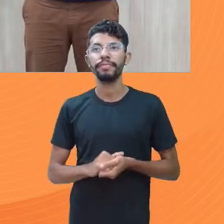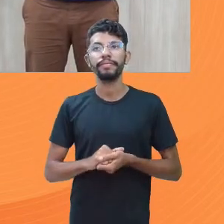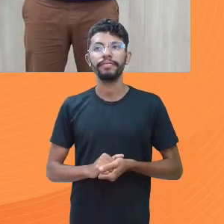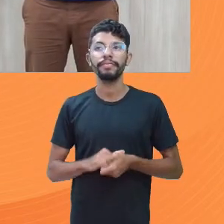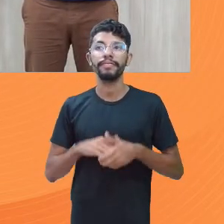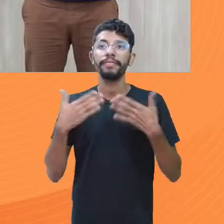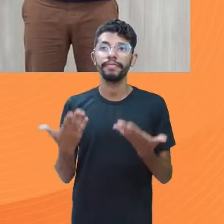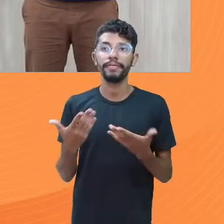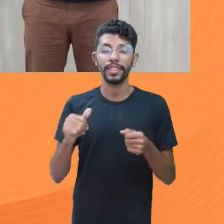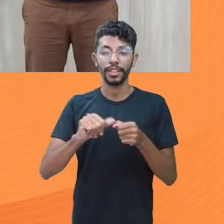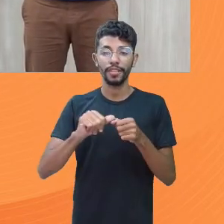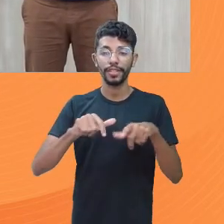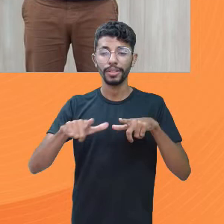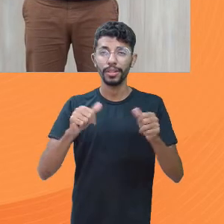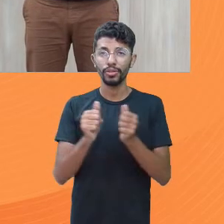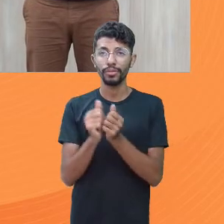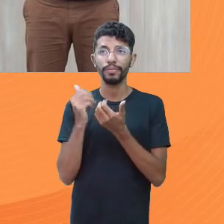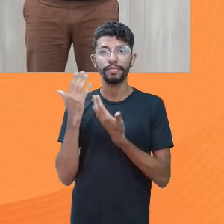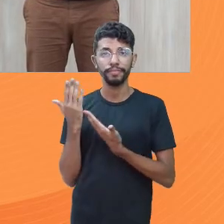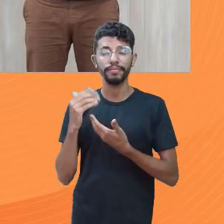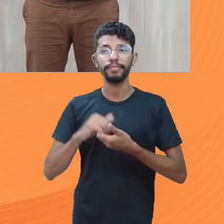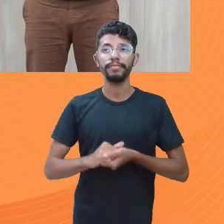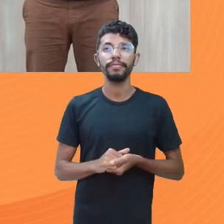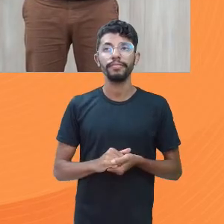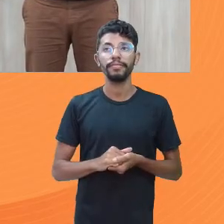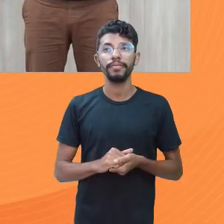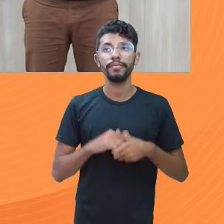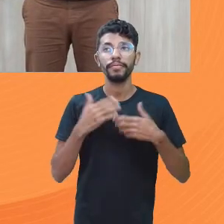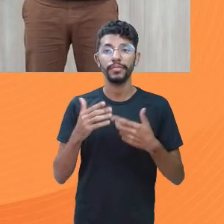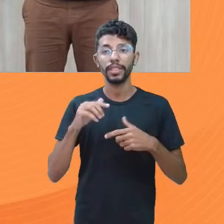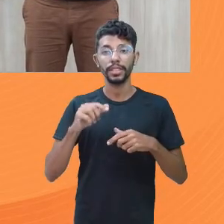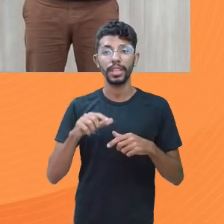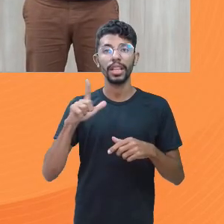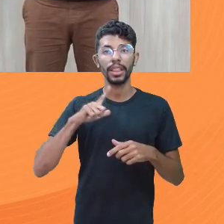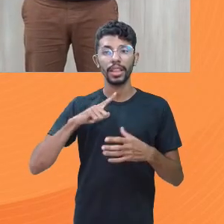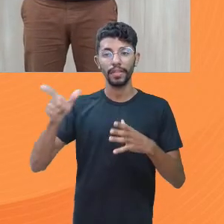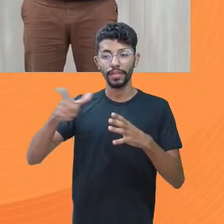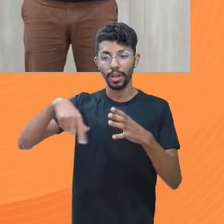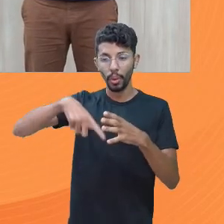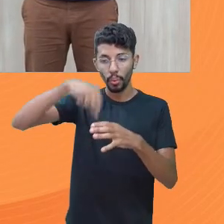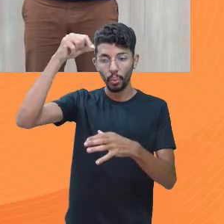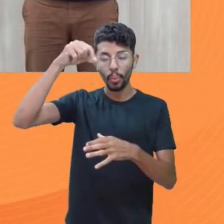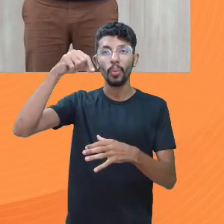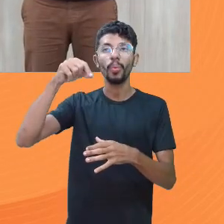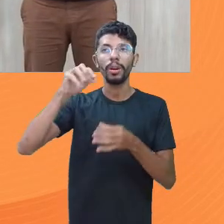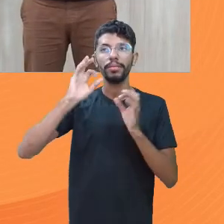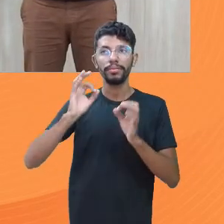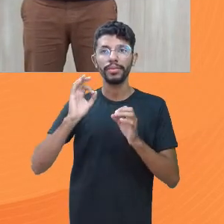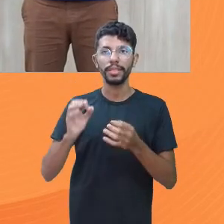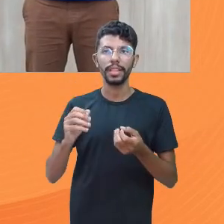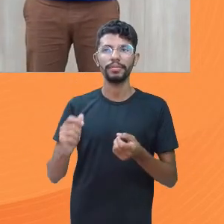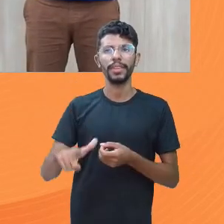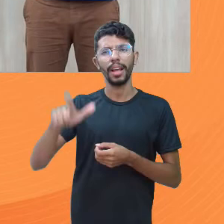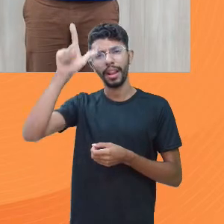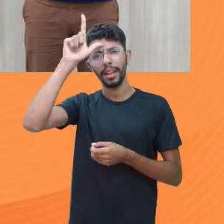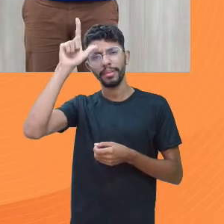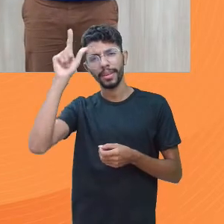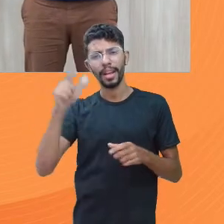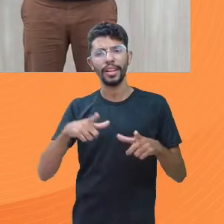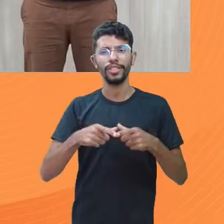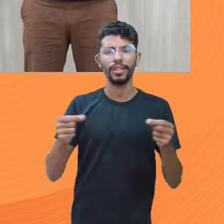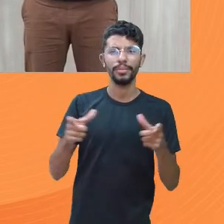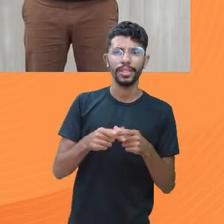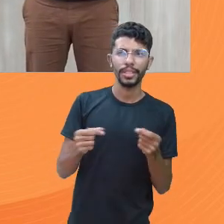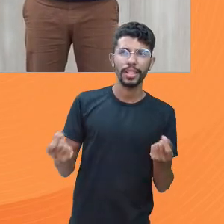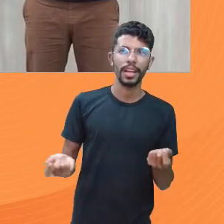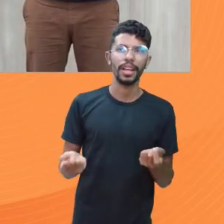Então, eu fiz trabalho com ela. Qual era o trabalho? A gente teve um sorteio de nacionalidades, né? Alemão, japonês, chinês,